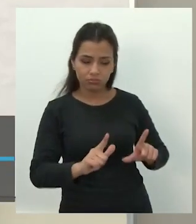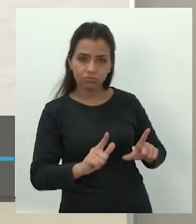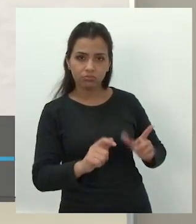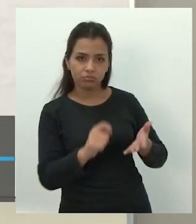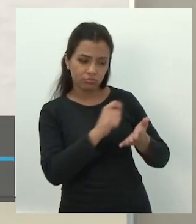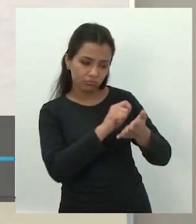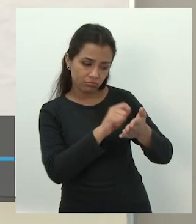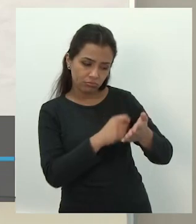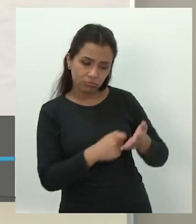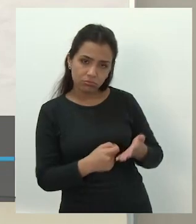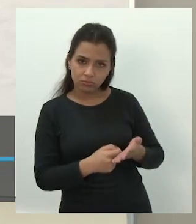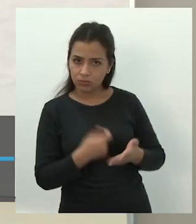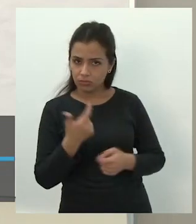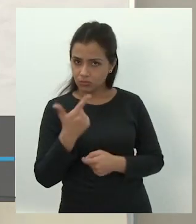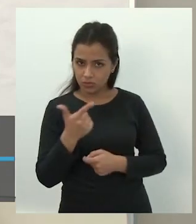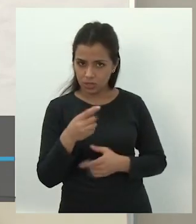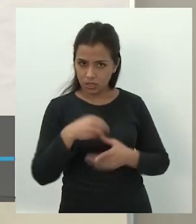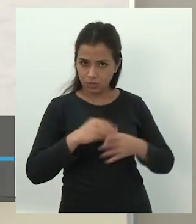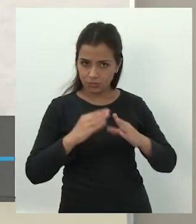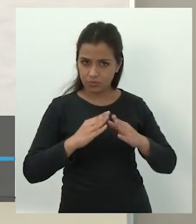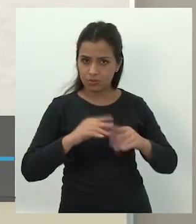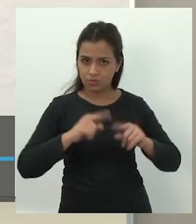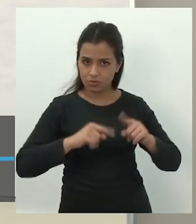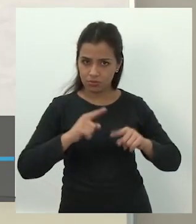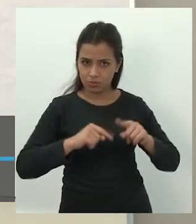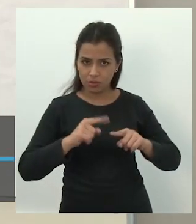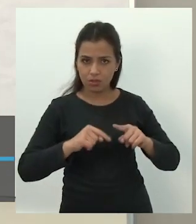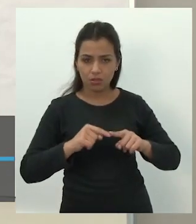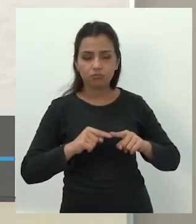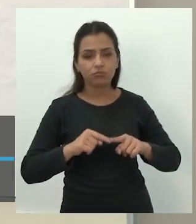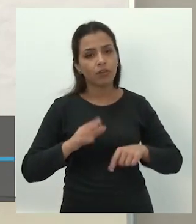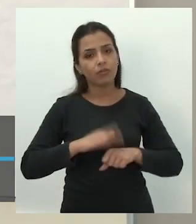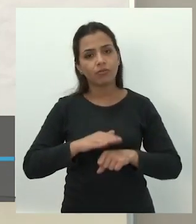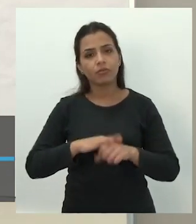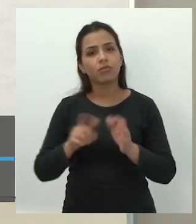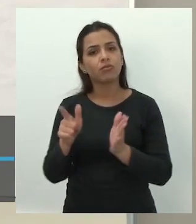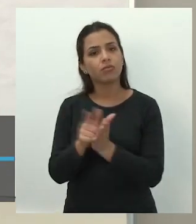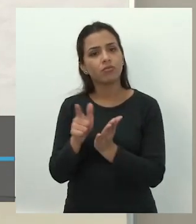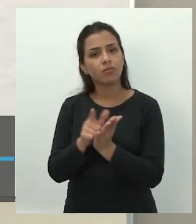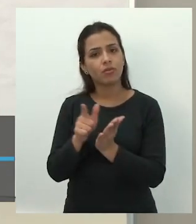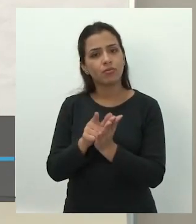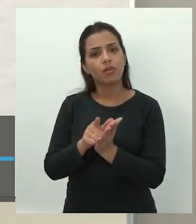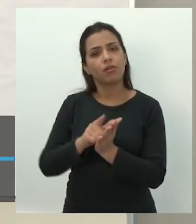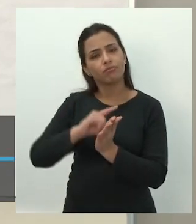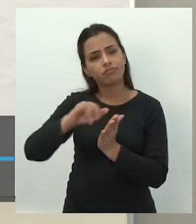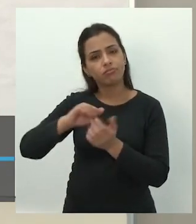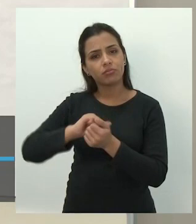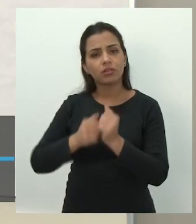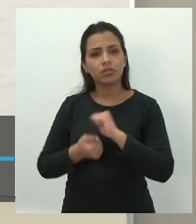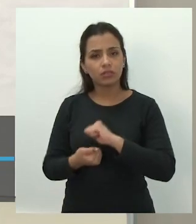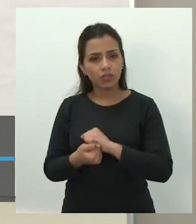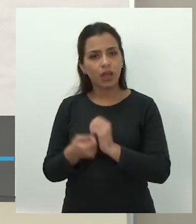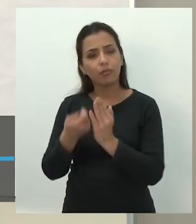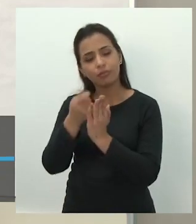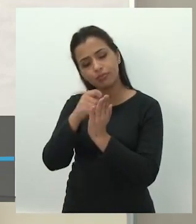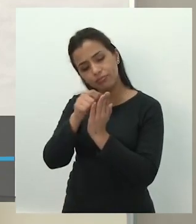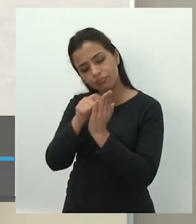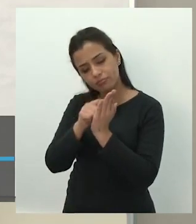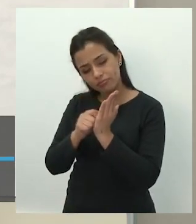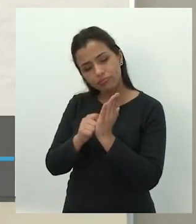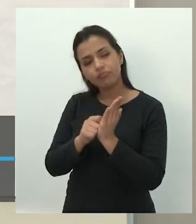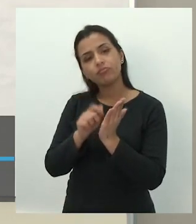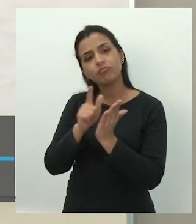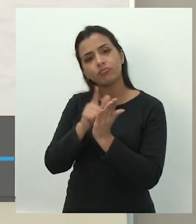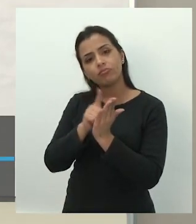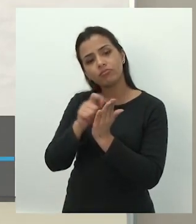casa, que às vezes a gente, né, não tem esse tipo de material em casa, faz o que eu estou falando, dá aquela improvisadinha básica, pega lá o bloquinho de